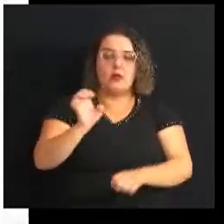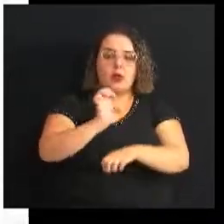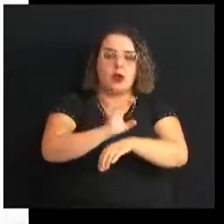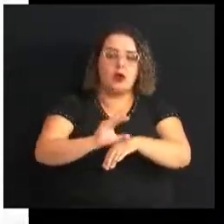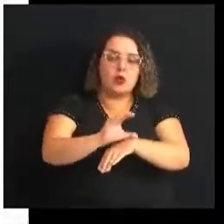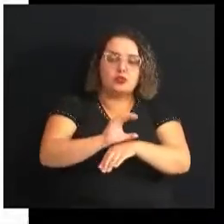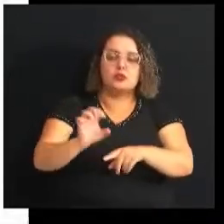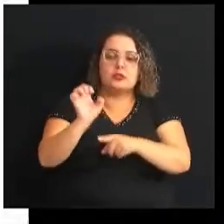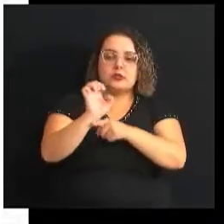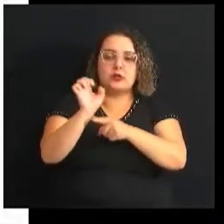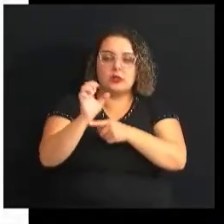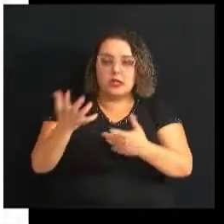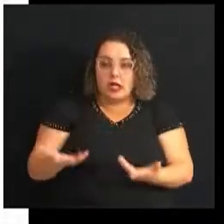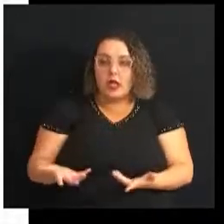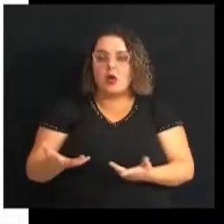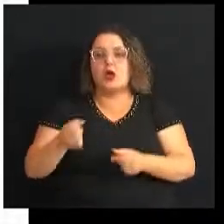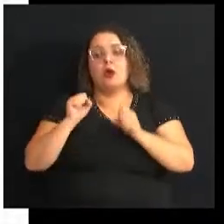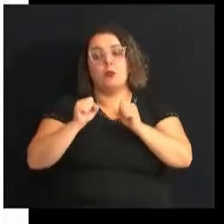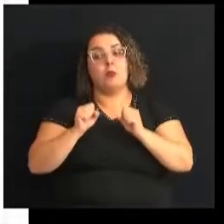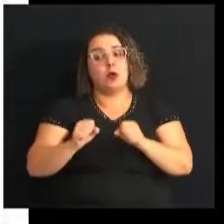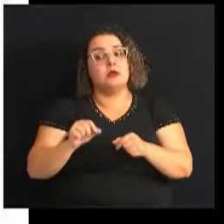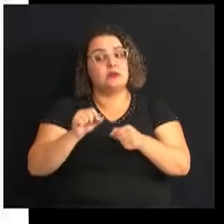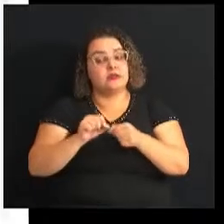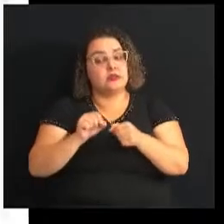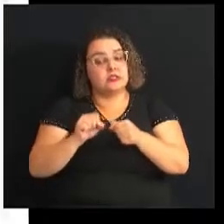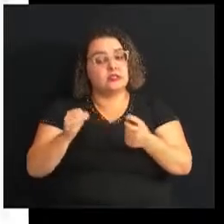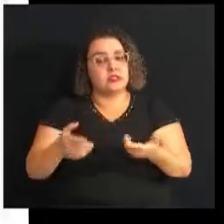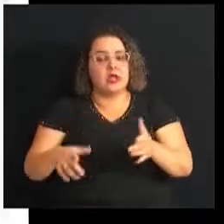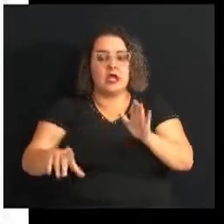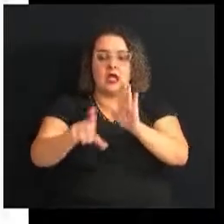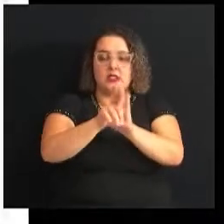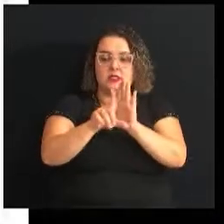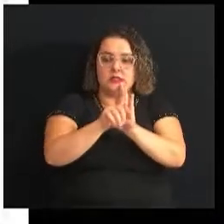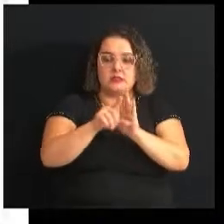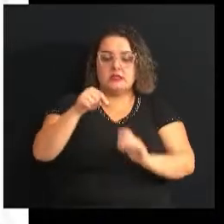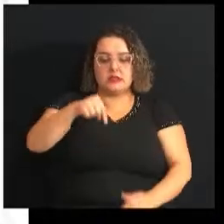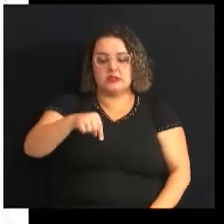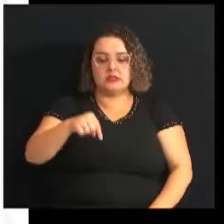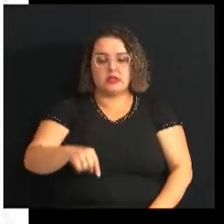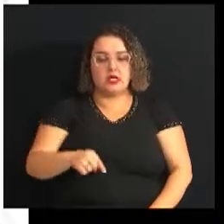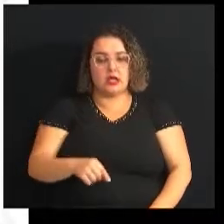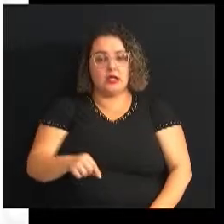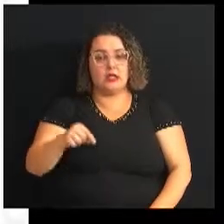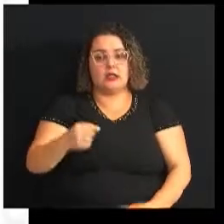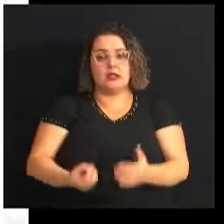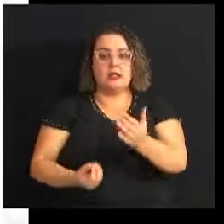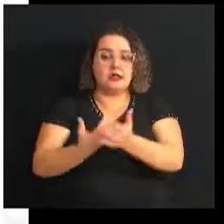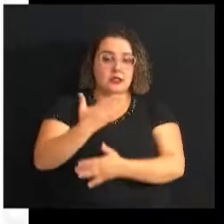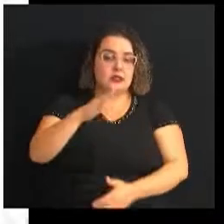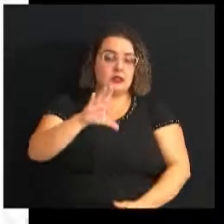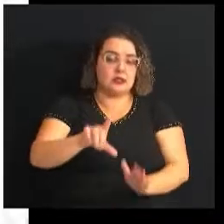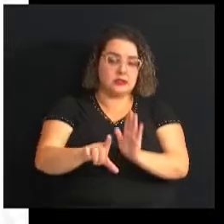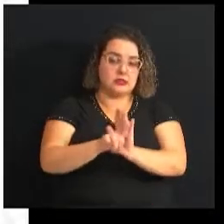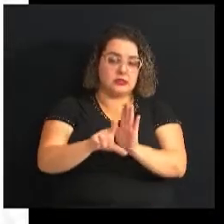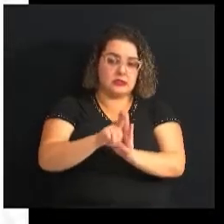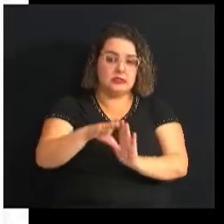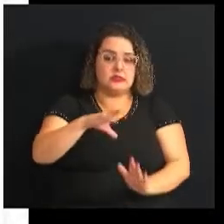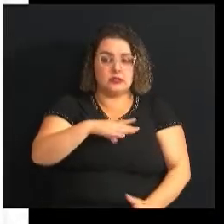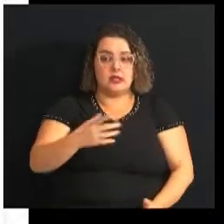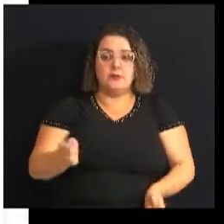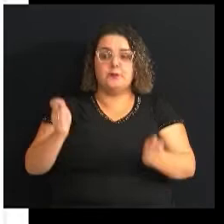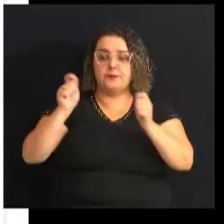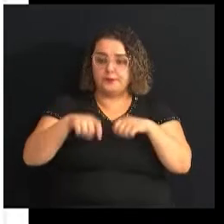então que possa fazer as leis aqui da nossa cidade. Então, você tem aí, olha, a competência